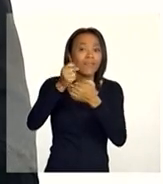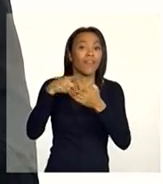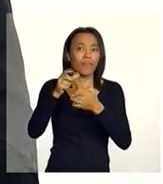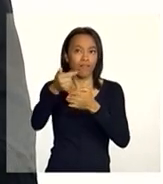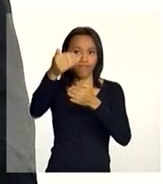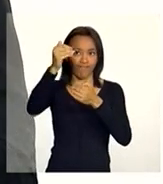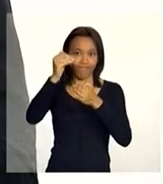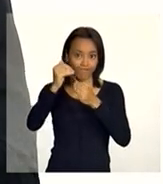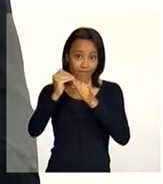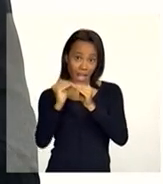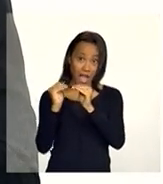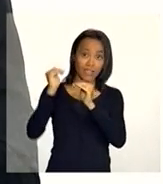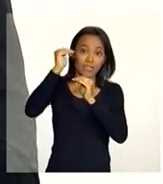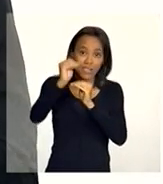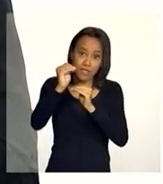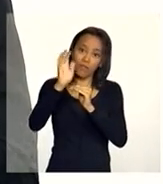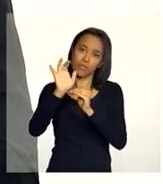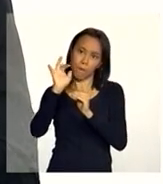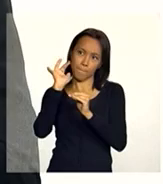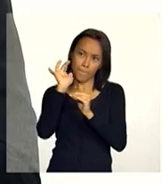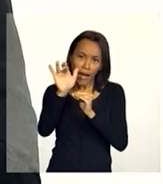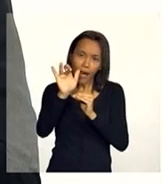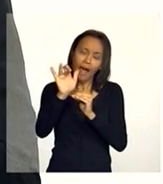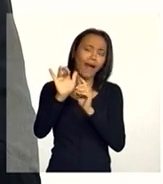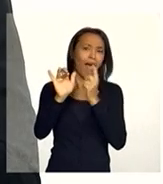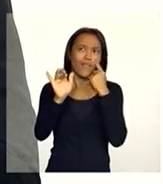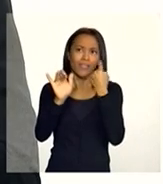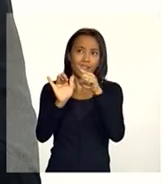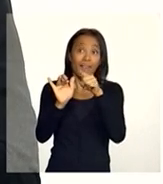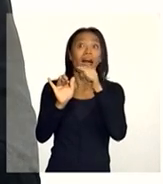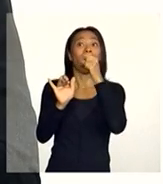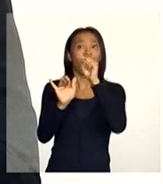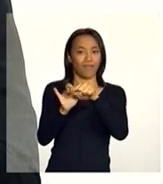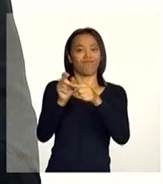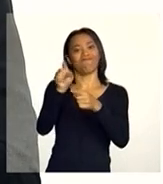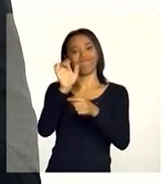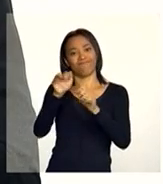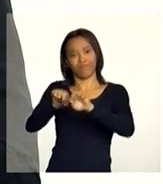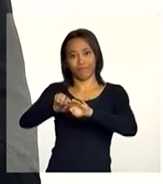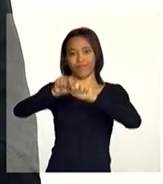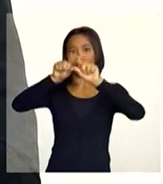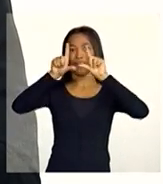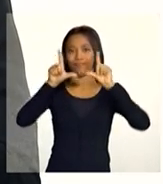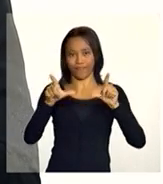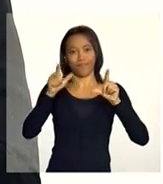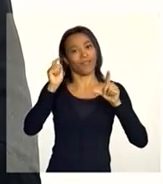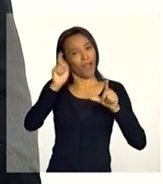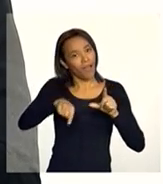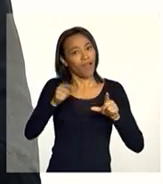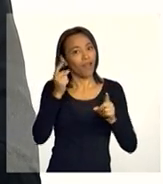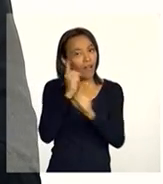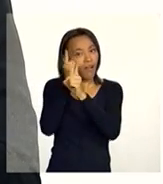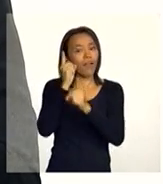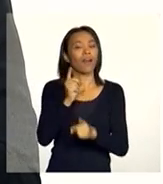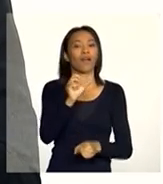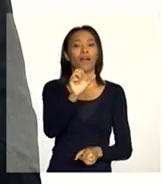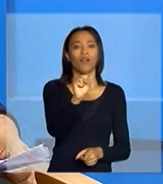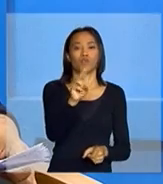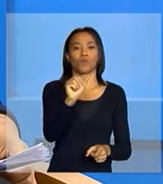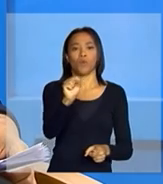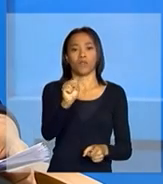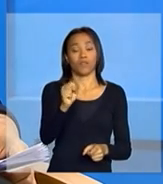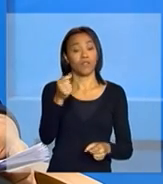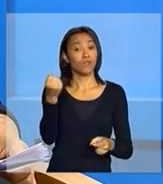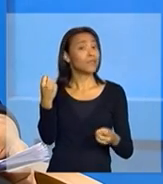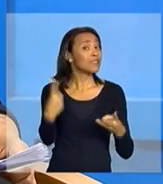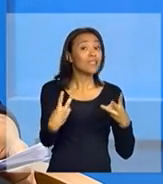à esquerda acima à esquerda o primeira primeira opção é o link do da nossa página da rede suas perfeito e o